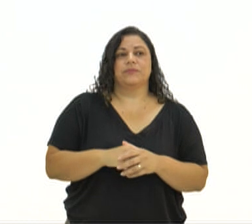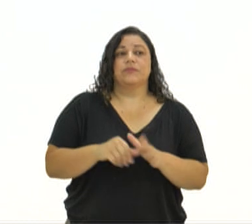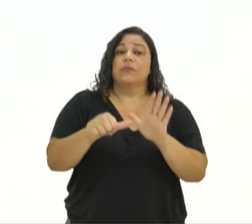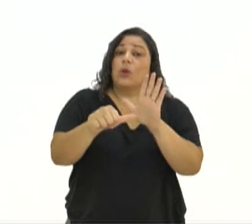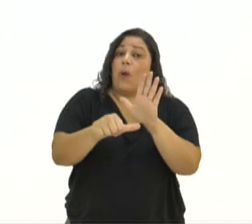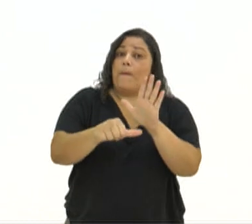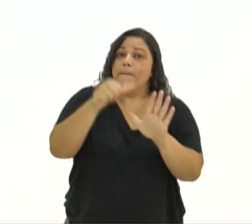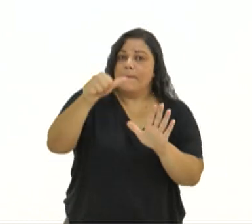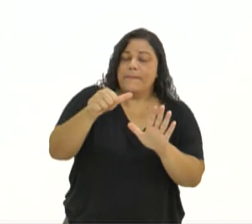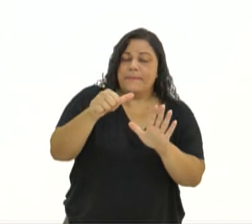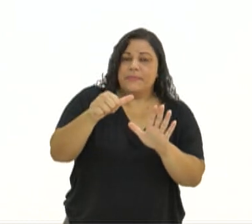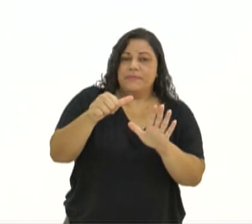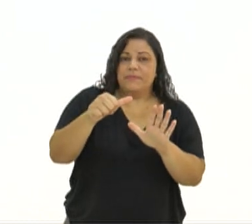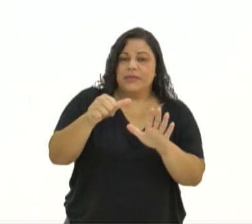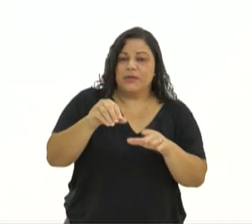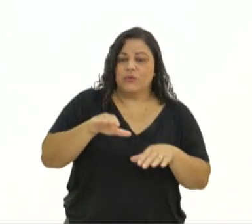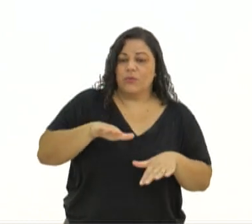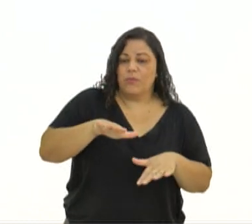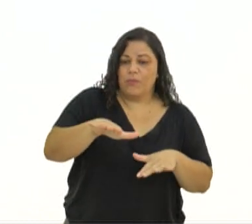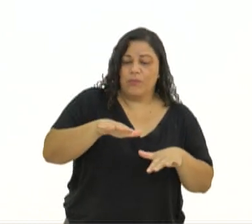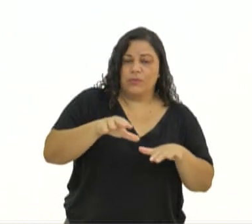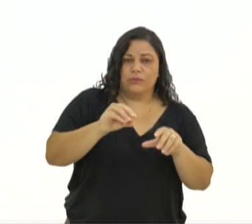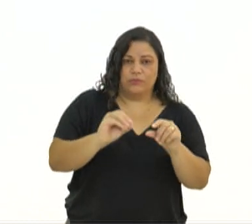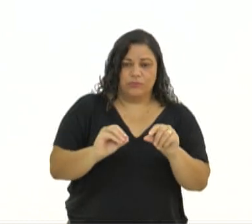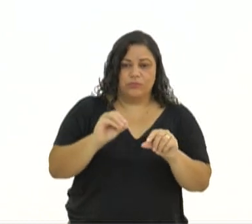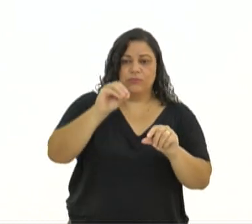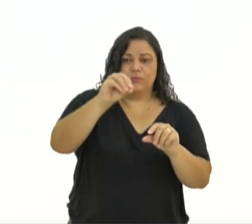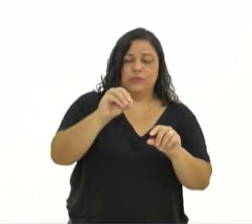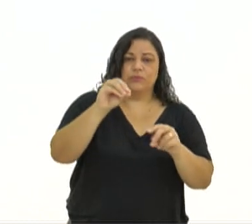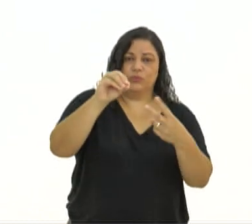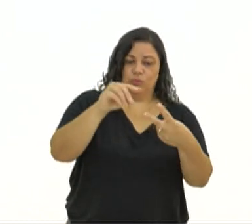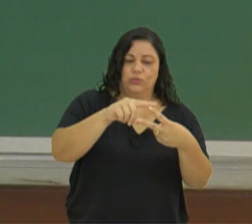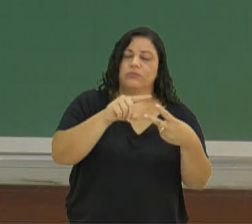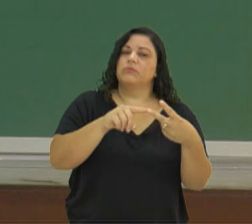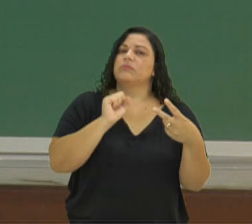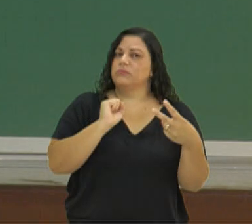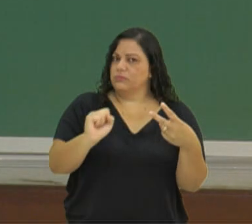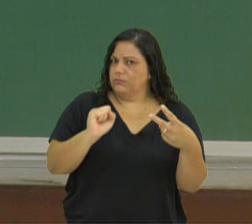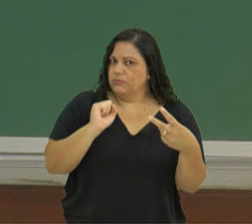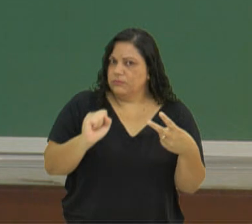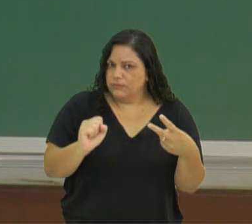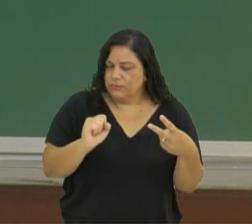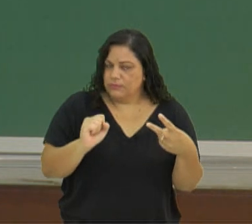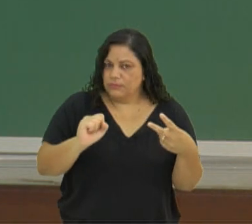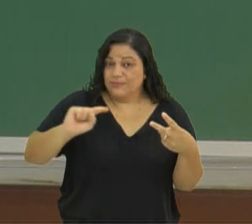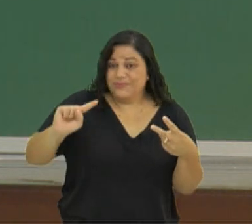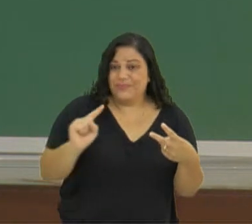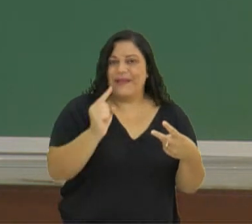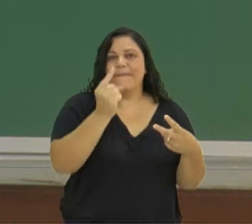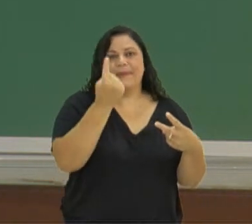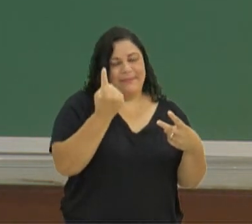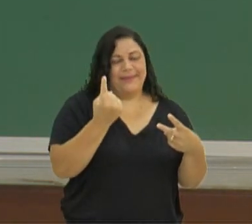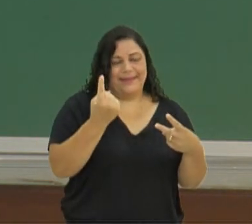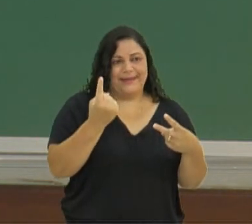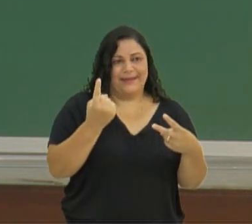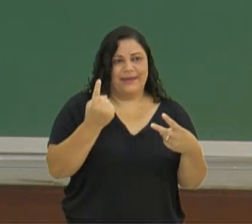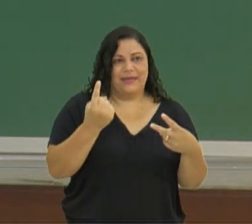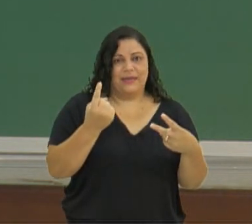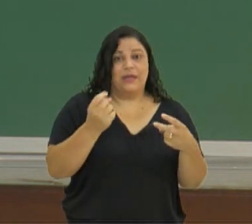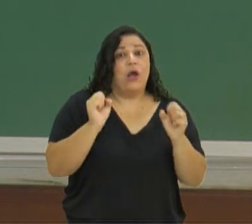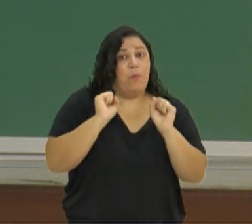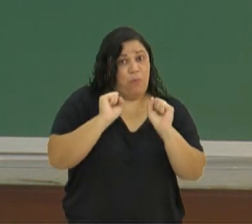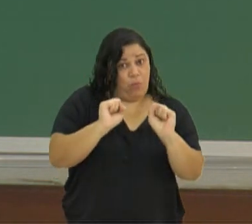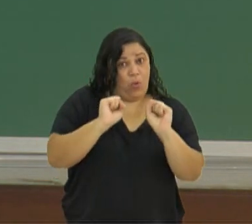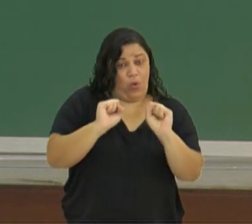uma. Então, todos os peões começam numa mesma posição. E sempre quando você vai movimentar ele pela primeira vez, se você optar, você pode pular